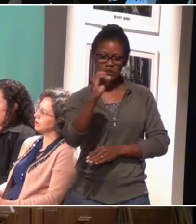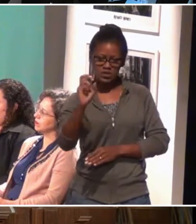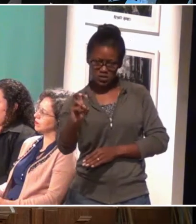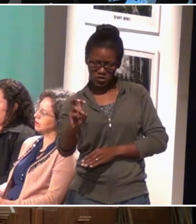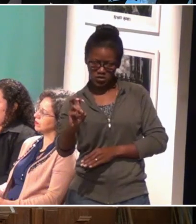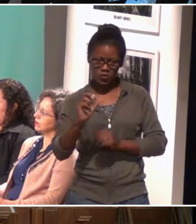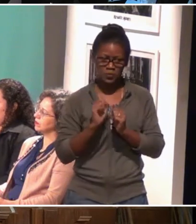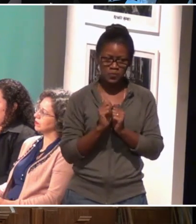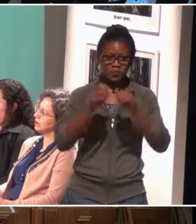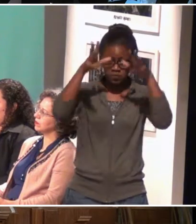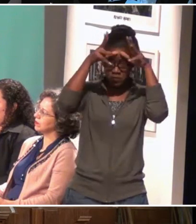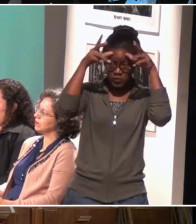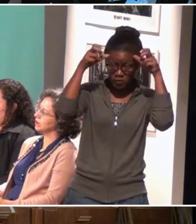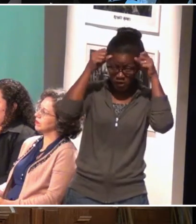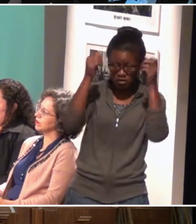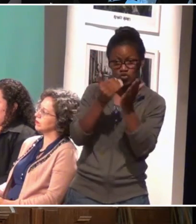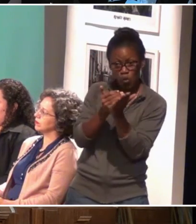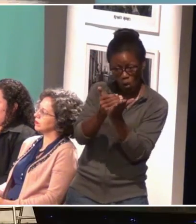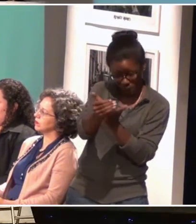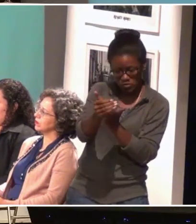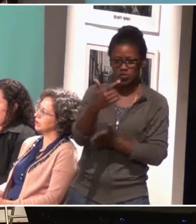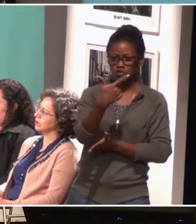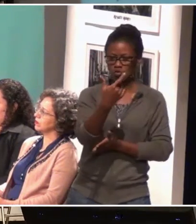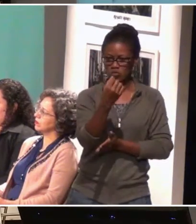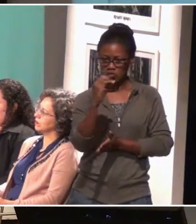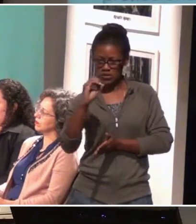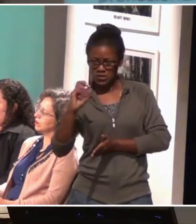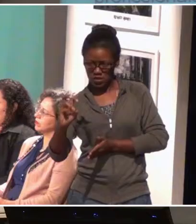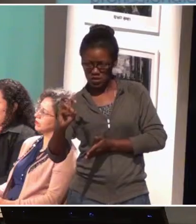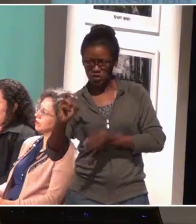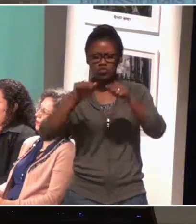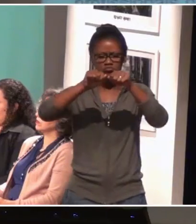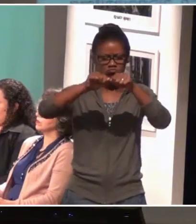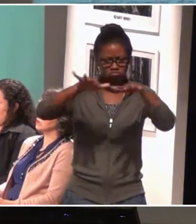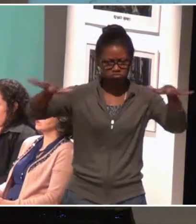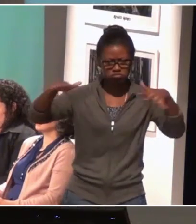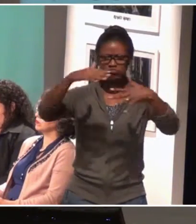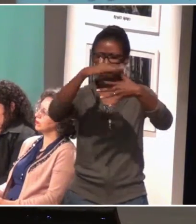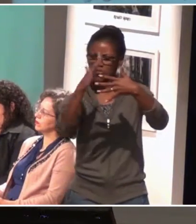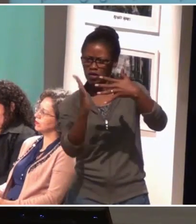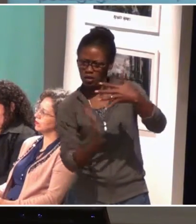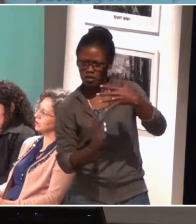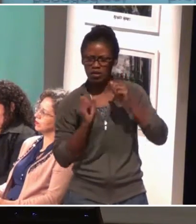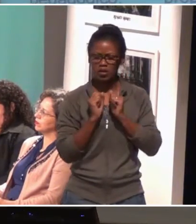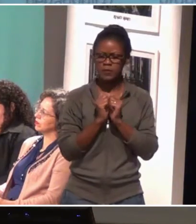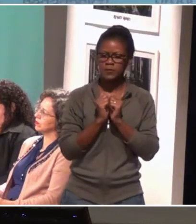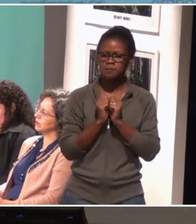foi a nossa realidade de Acre. Nós iniciamos em 2005. A questão de difusão da Libras, o trabalho de